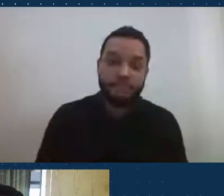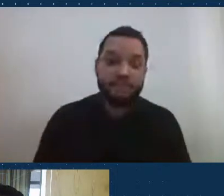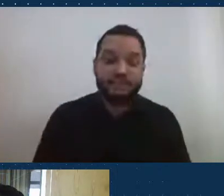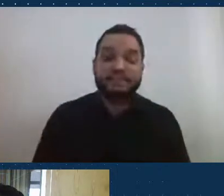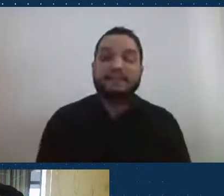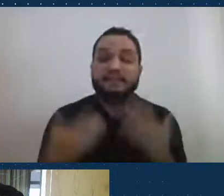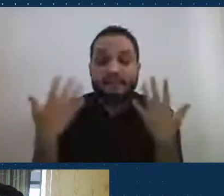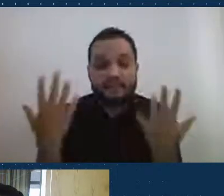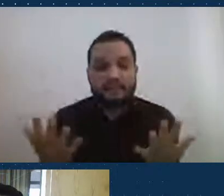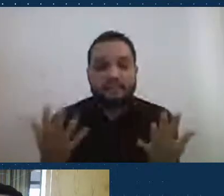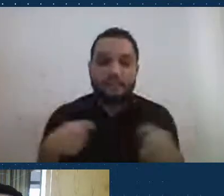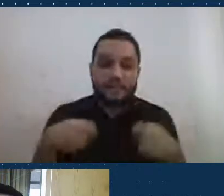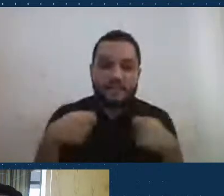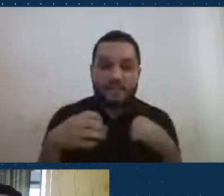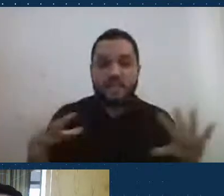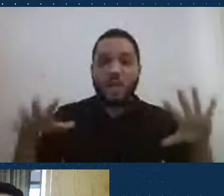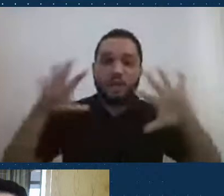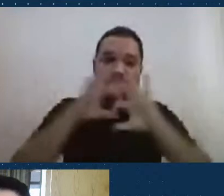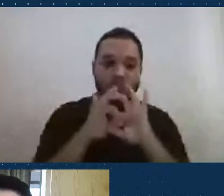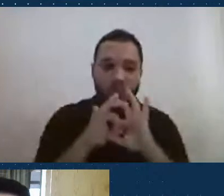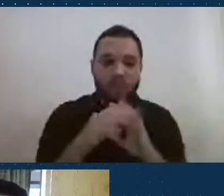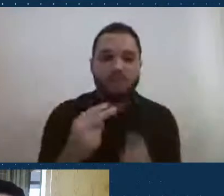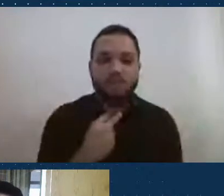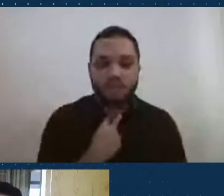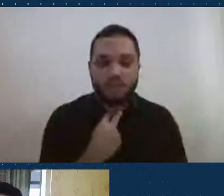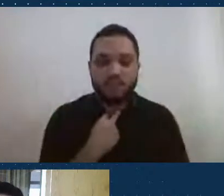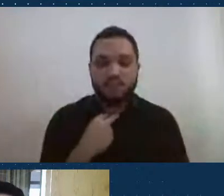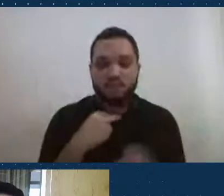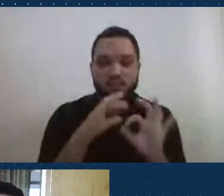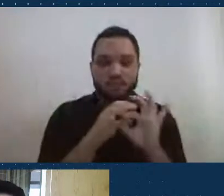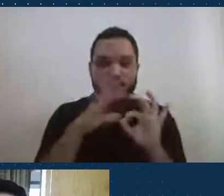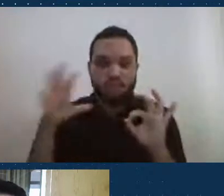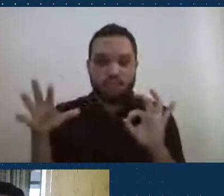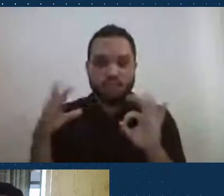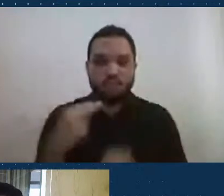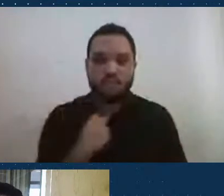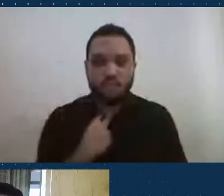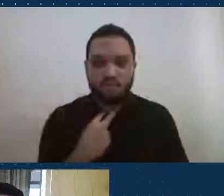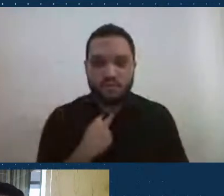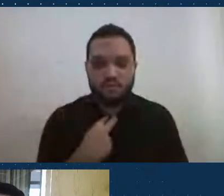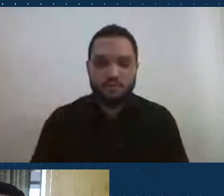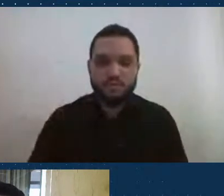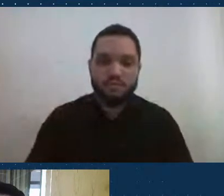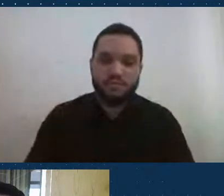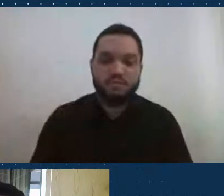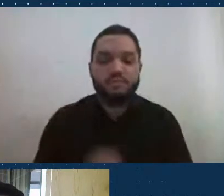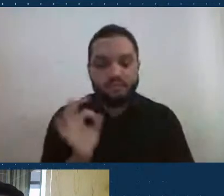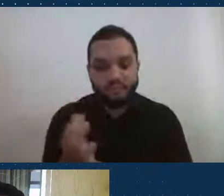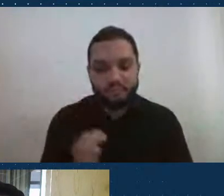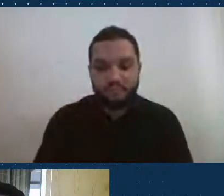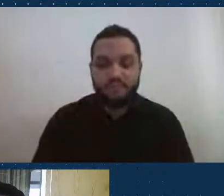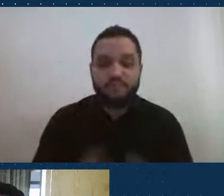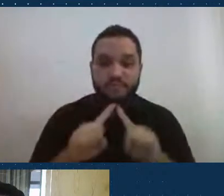algum vínculo tem que ter. Não pode estar desvinculado, assim, completamente, né? Agora,